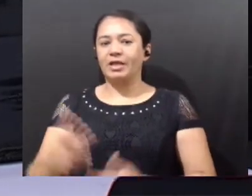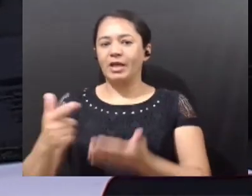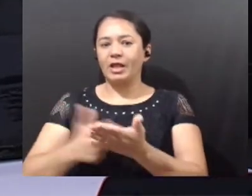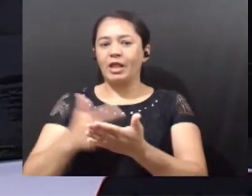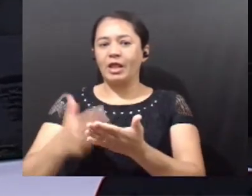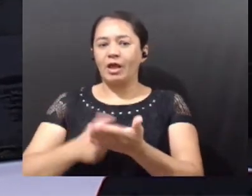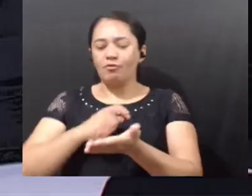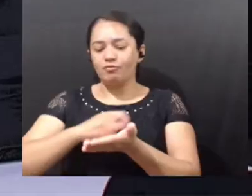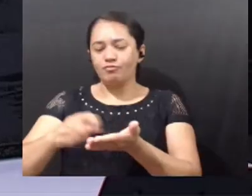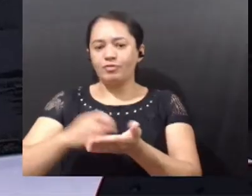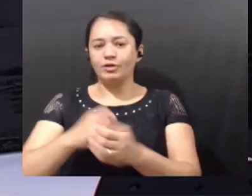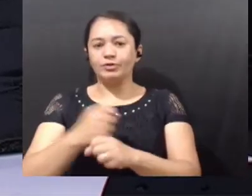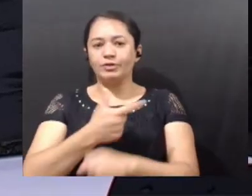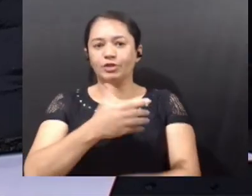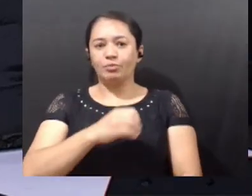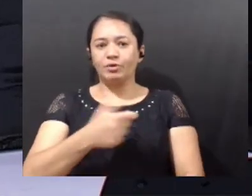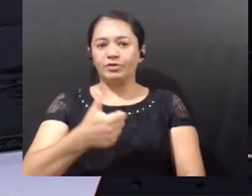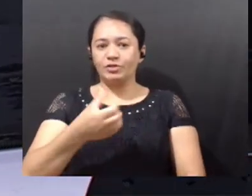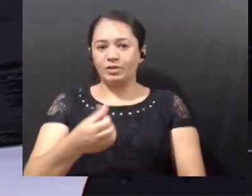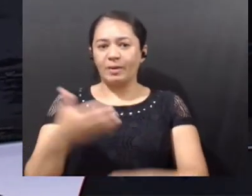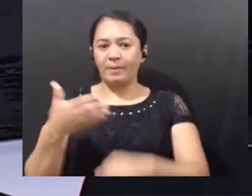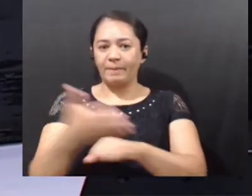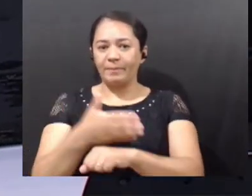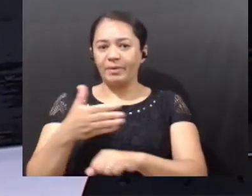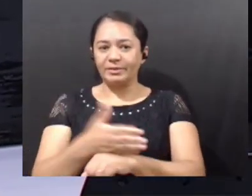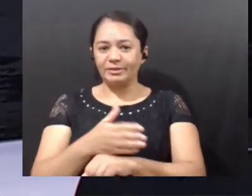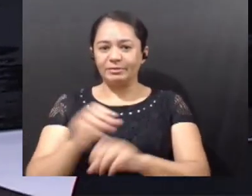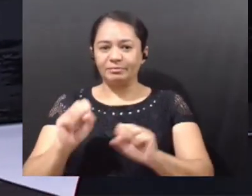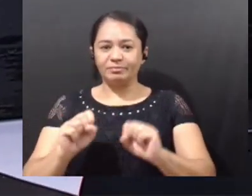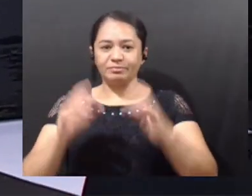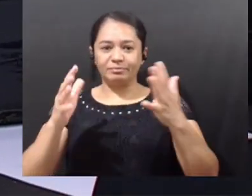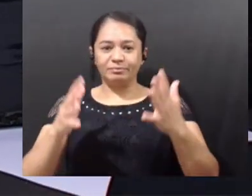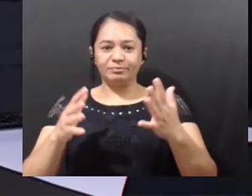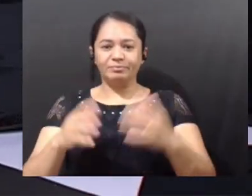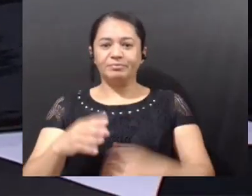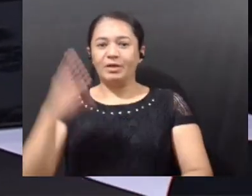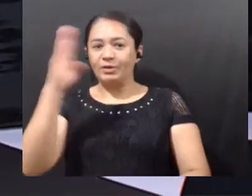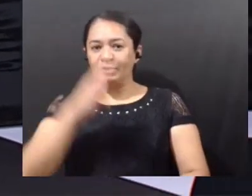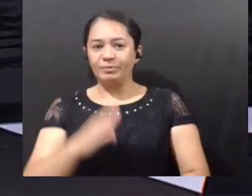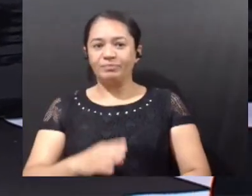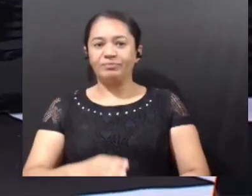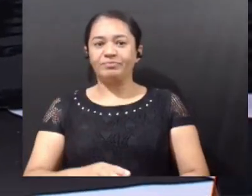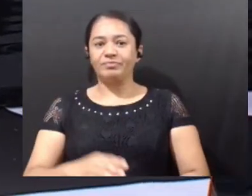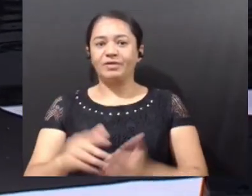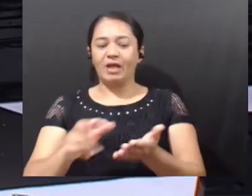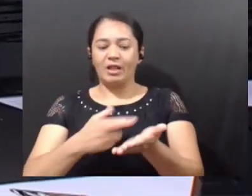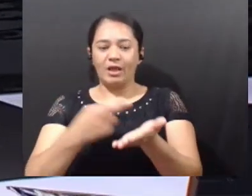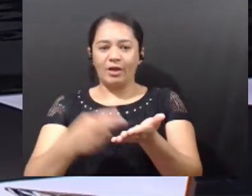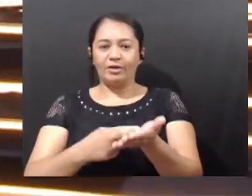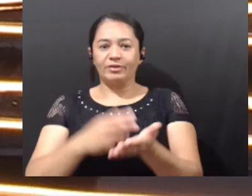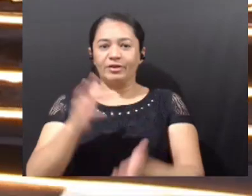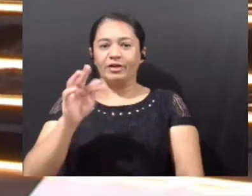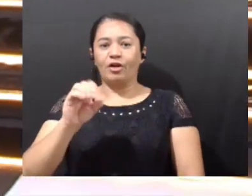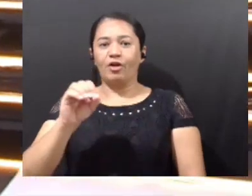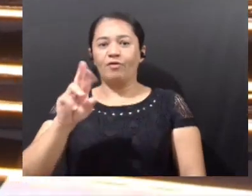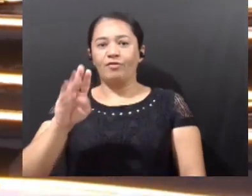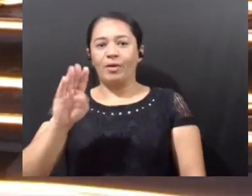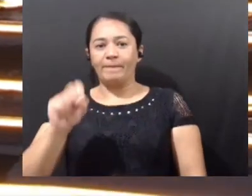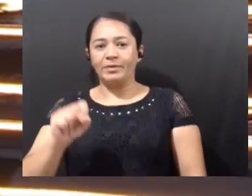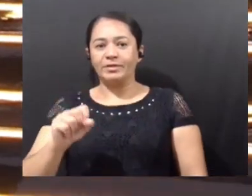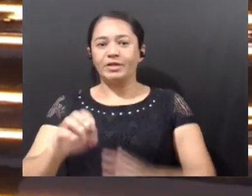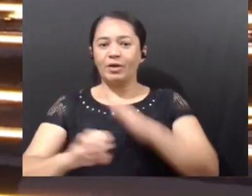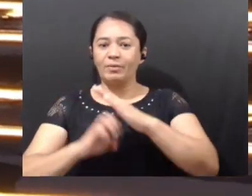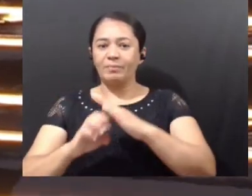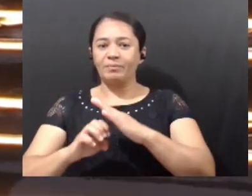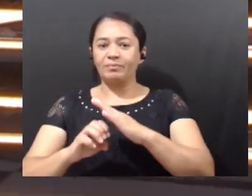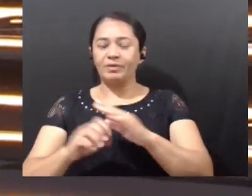2016 participou do reality show Shark Tank Brasil. Foi capa da revista Forbes como um dos empresários destaque com